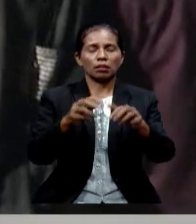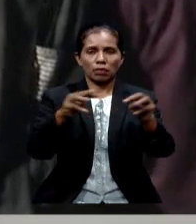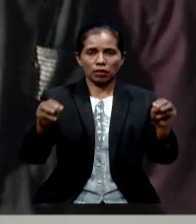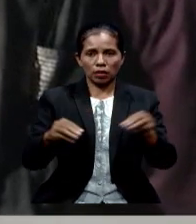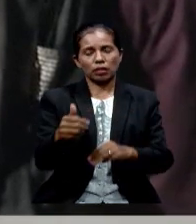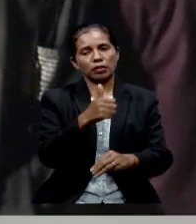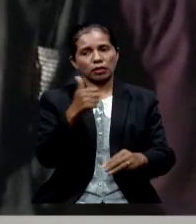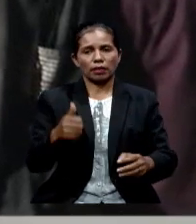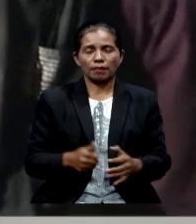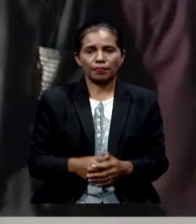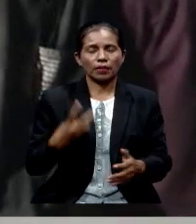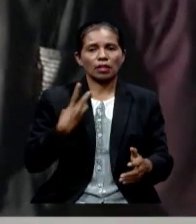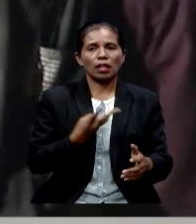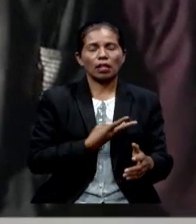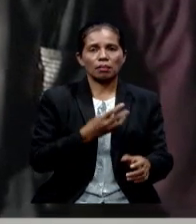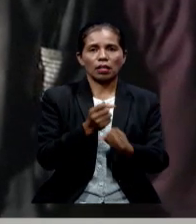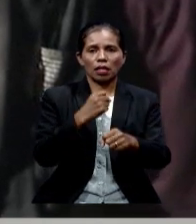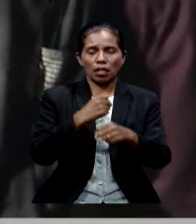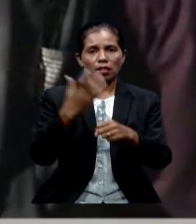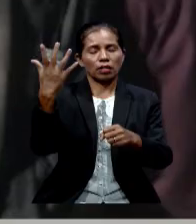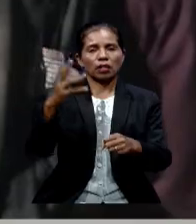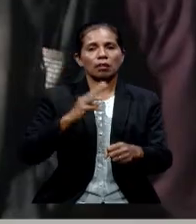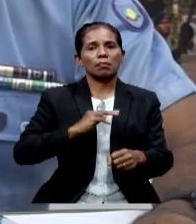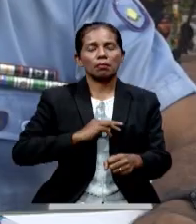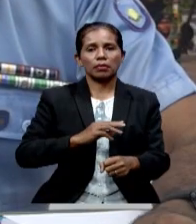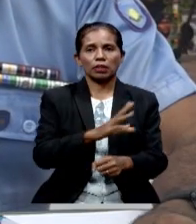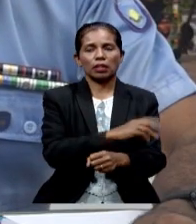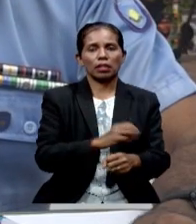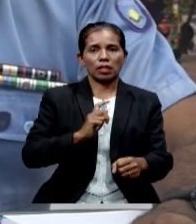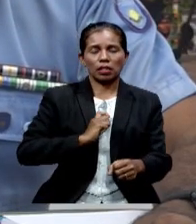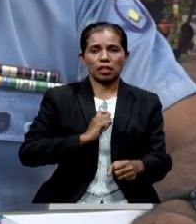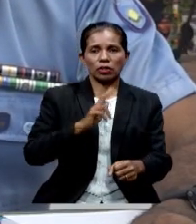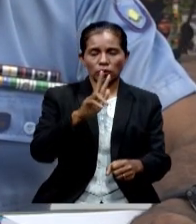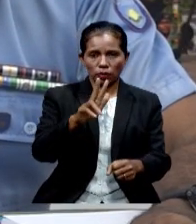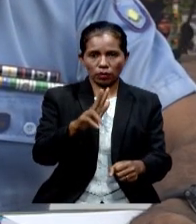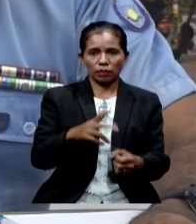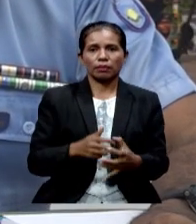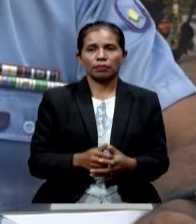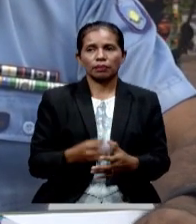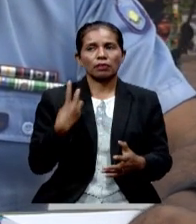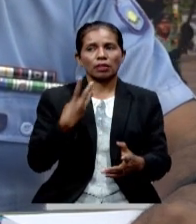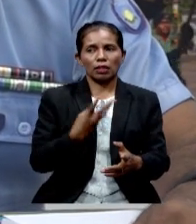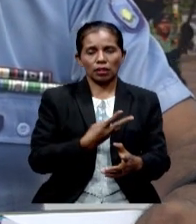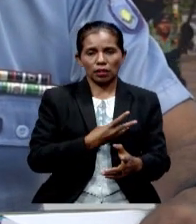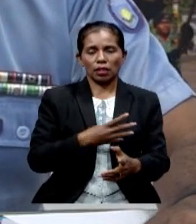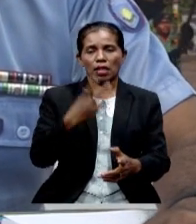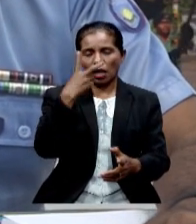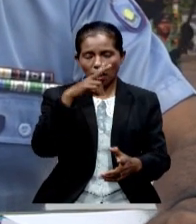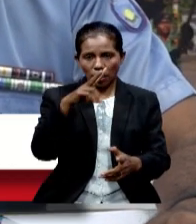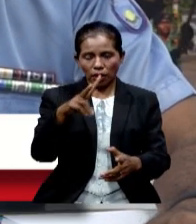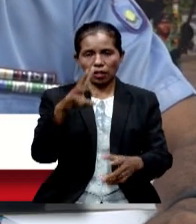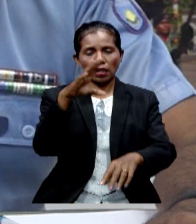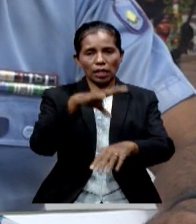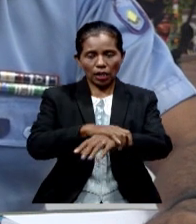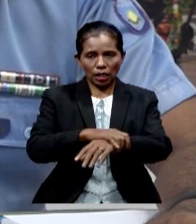Halo operação conjunta ida e a área Maslidun, Comoro. Ina vai ta detecta e a flagrante delicto,